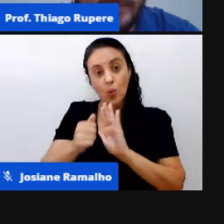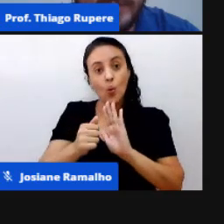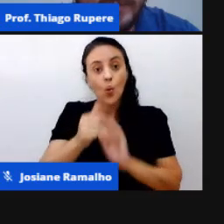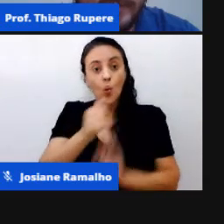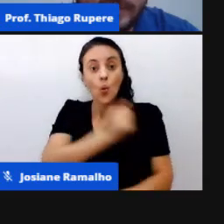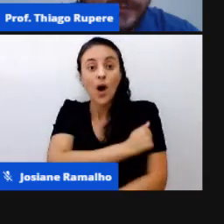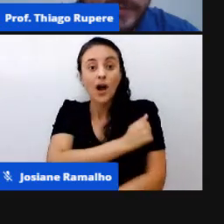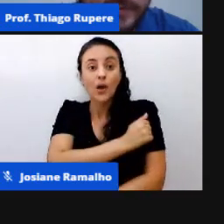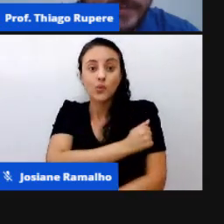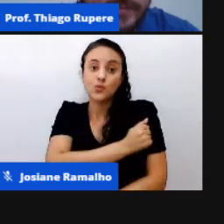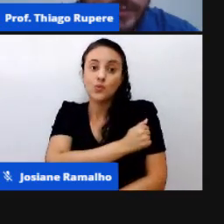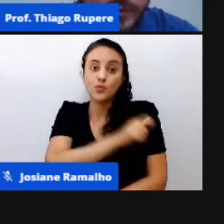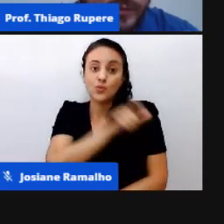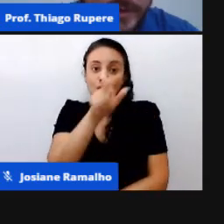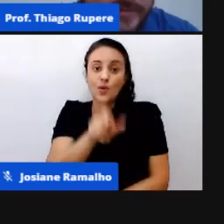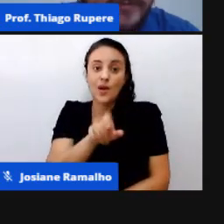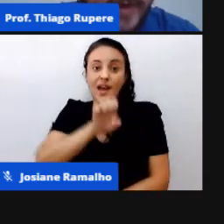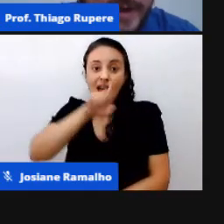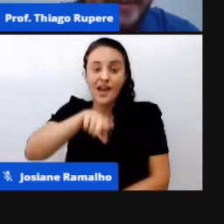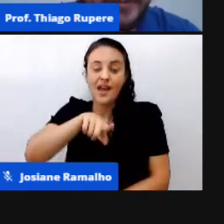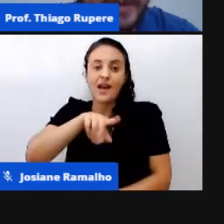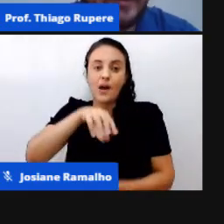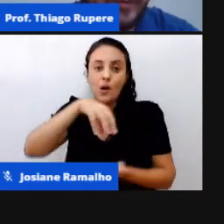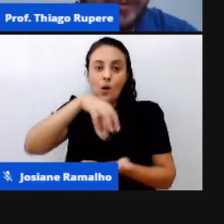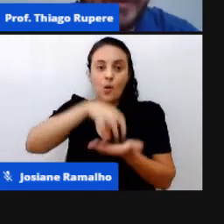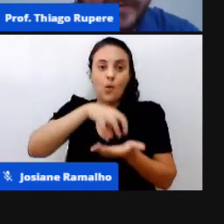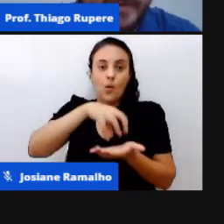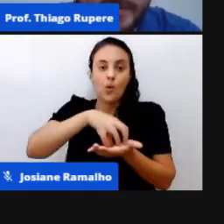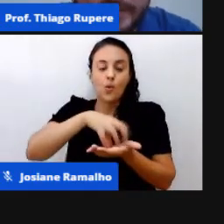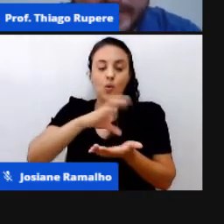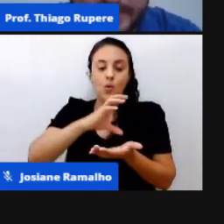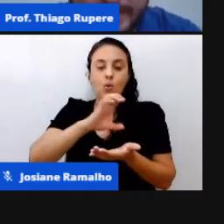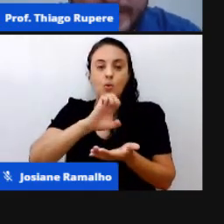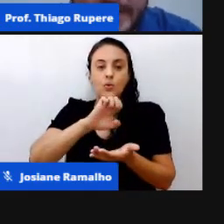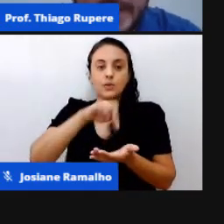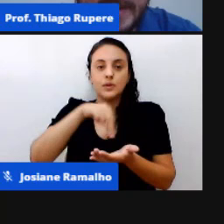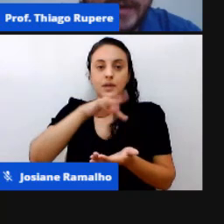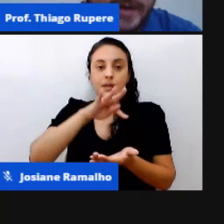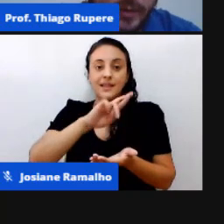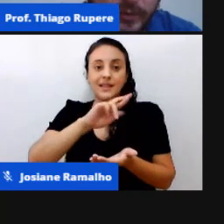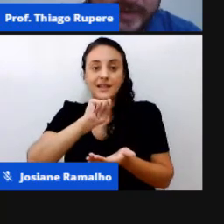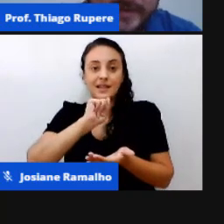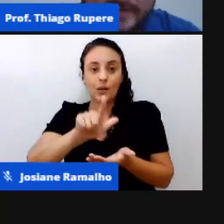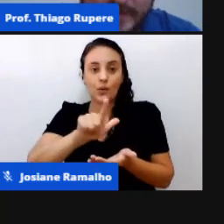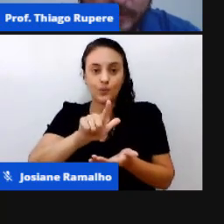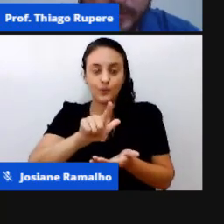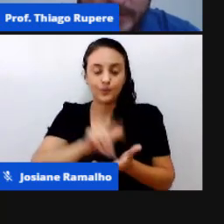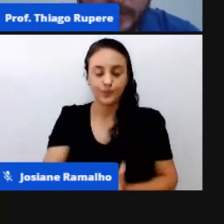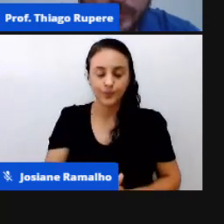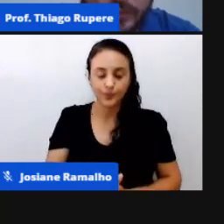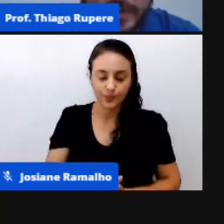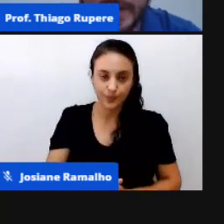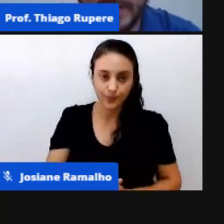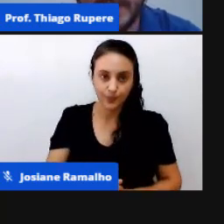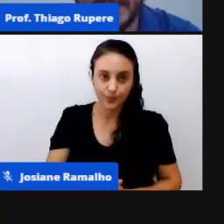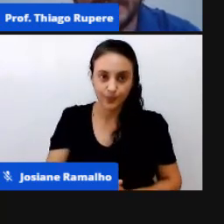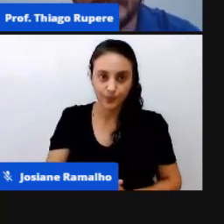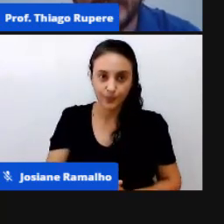Nós buscamos isso, inclusive, muito antes de falar de metodologias ativas, né? Outra questão,